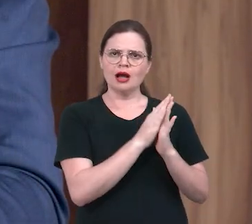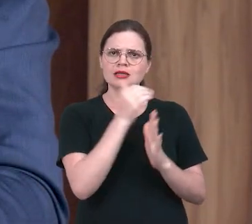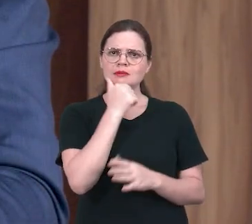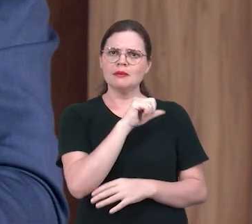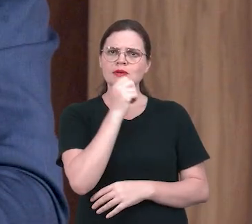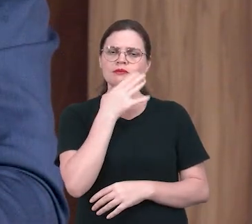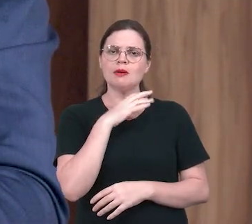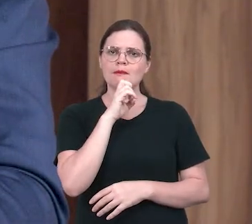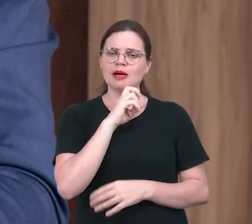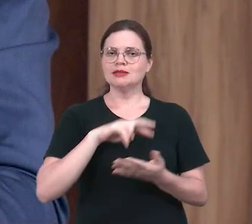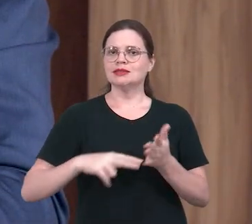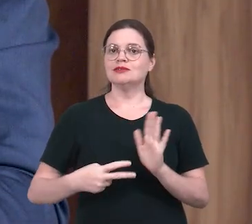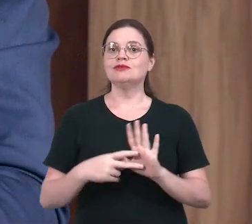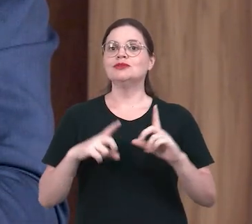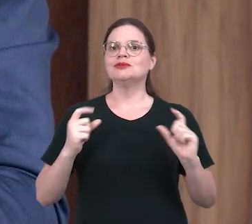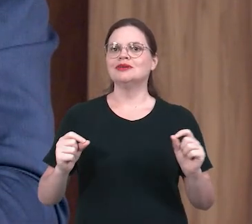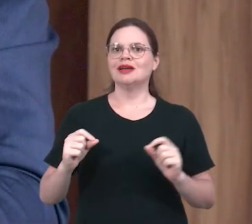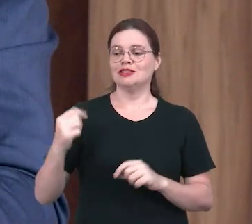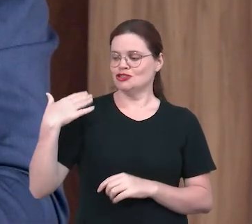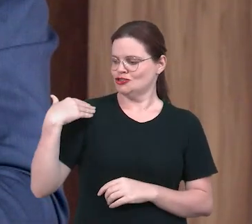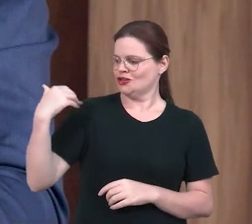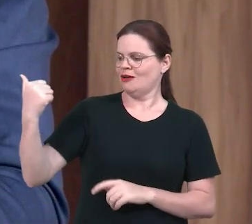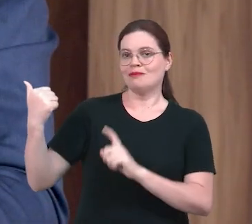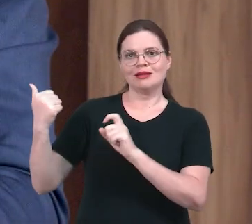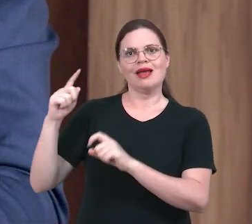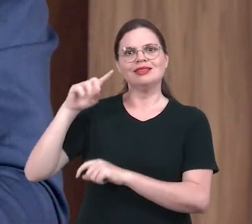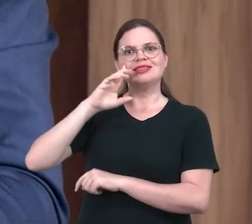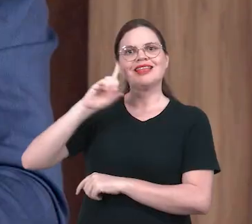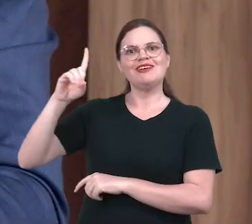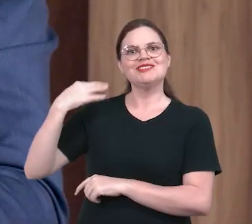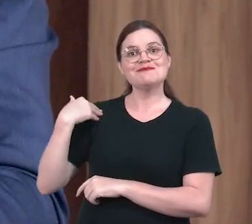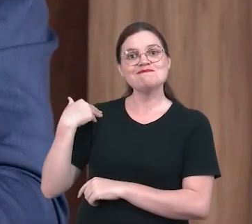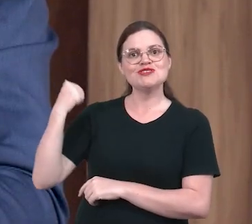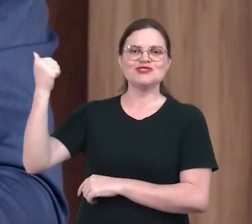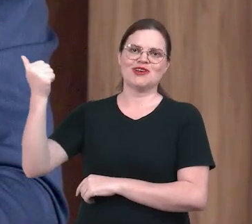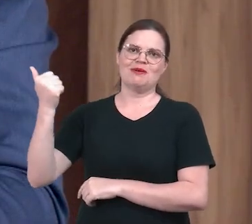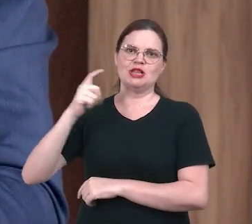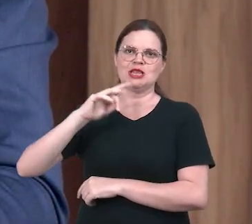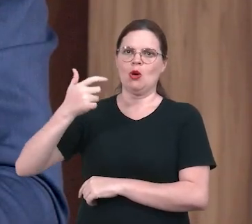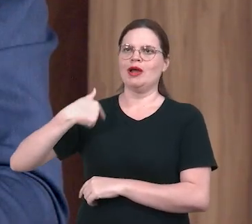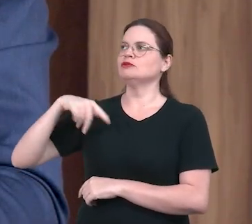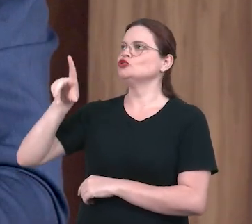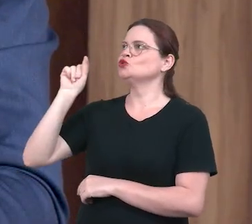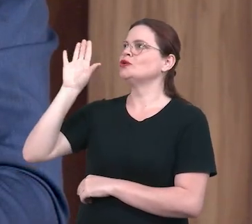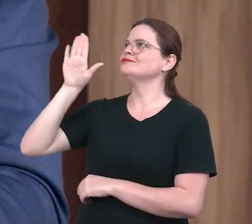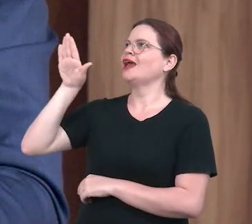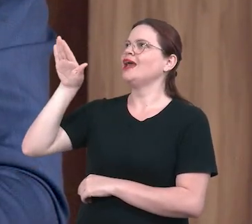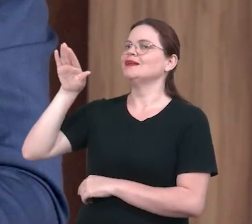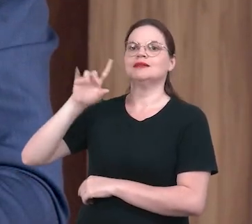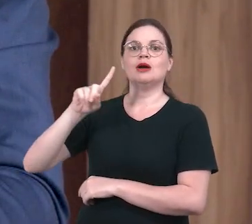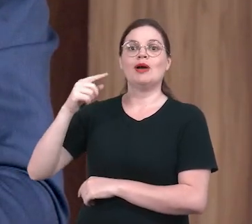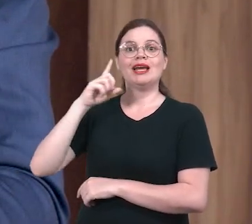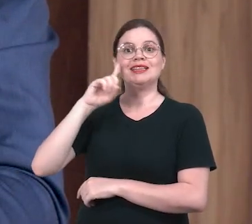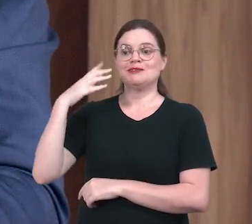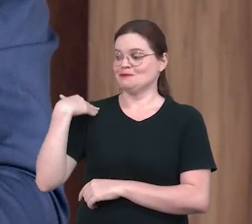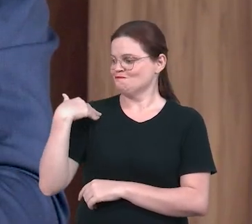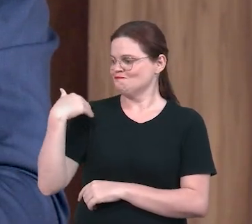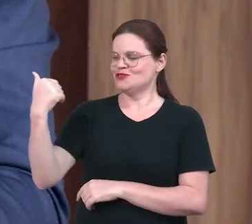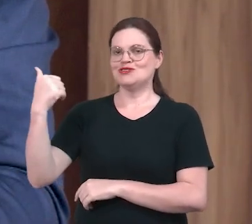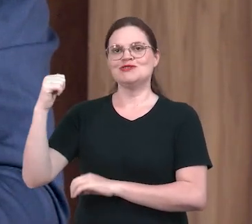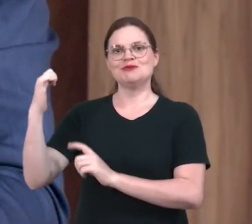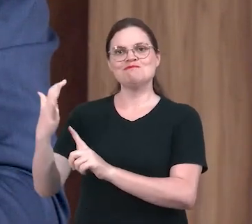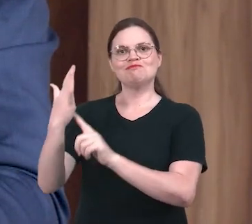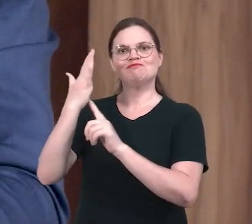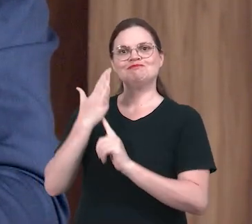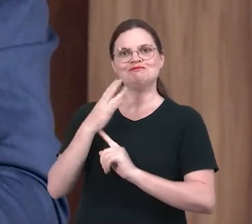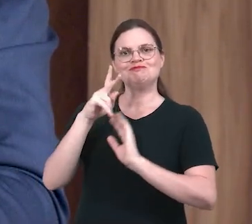E a salvação é isso, Não fomos nós que escolhemos, não. Foi o Senhor que nos tomou um dia e nos chamou e nos revelou